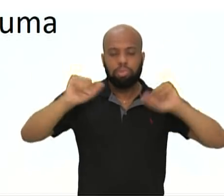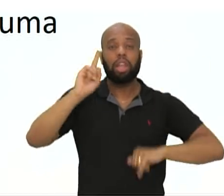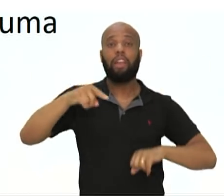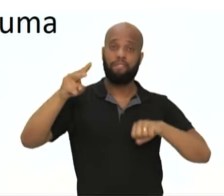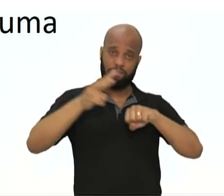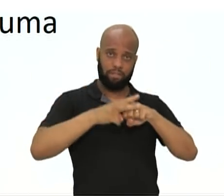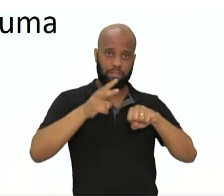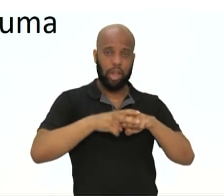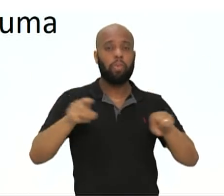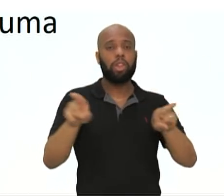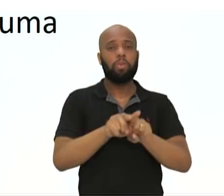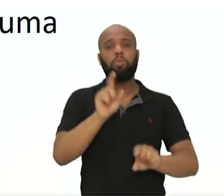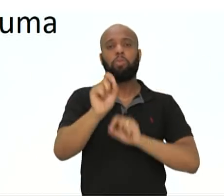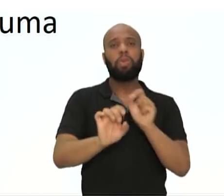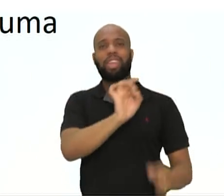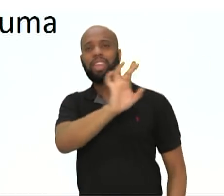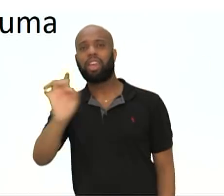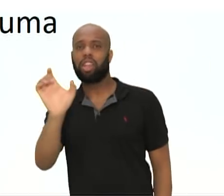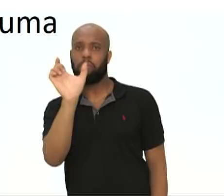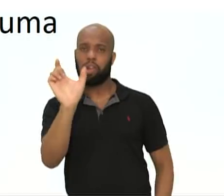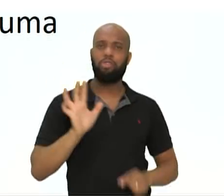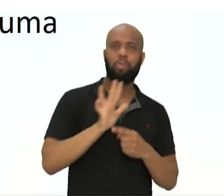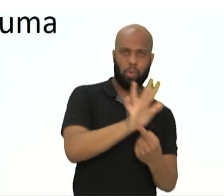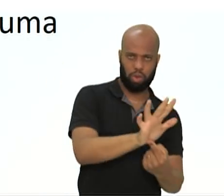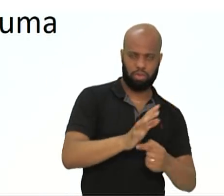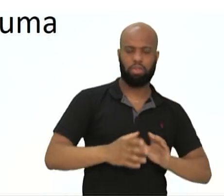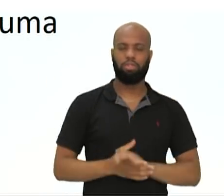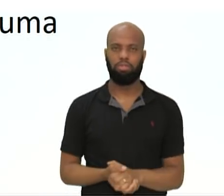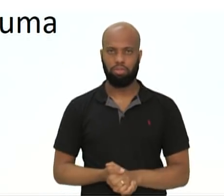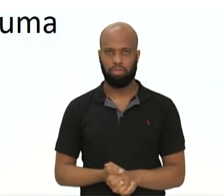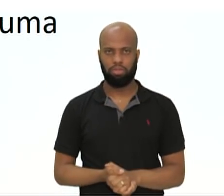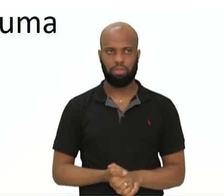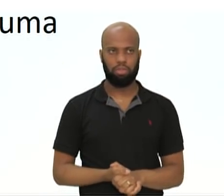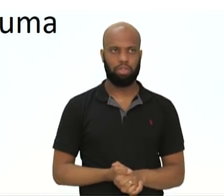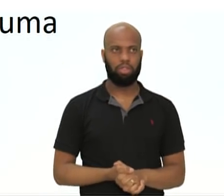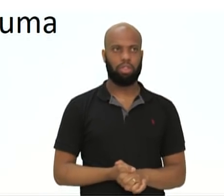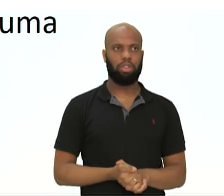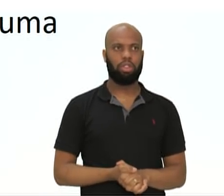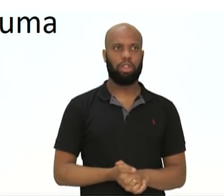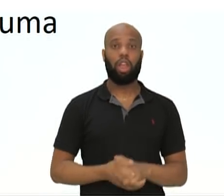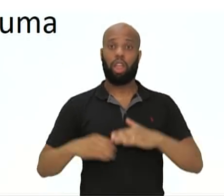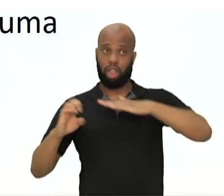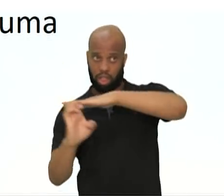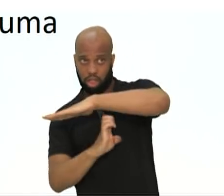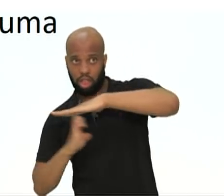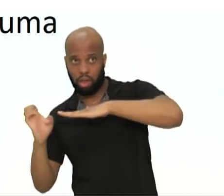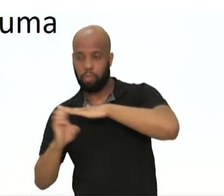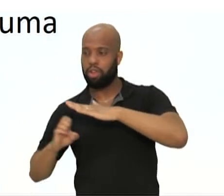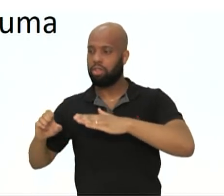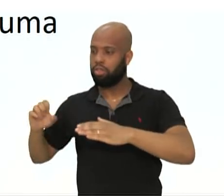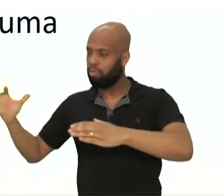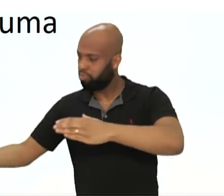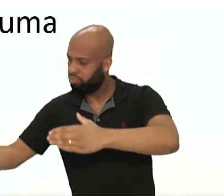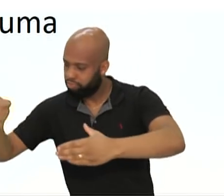e o que cada uma dessas exprime ou indica. Colurbe